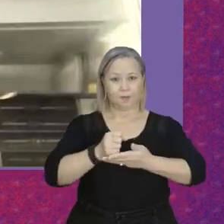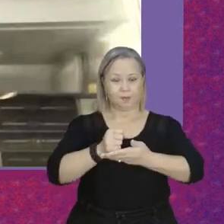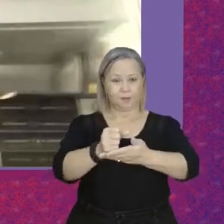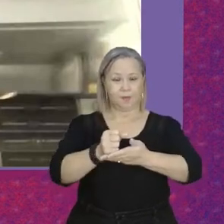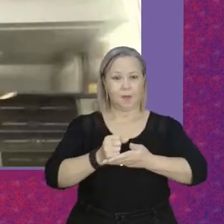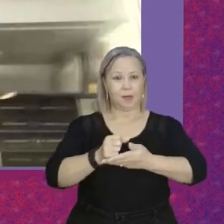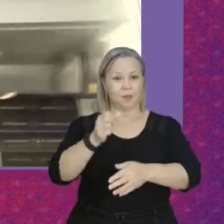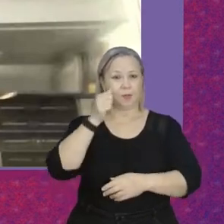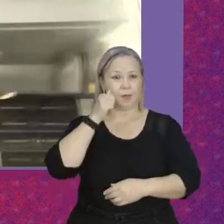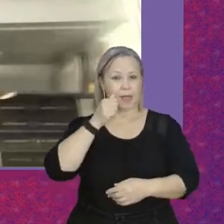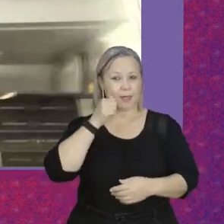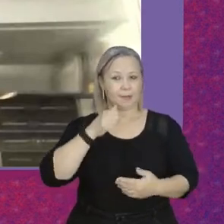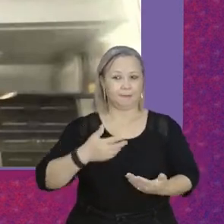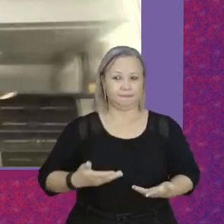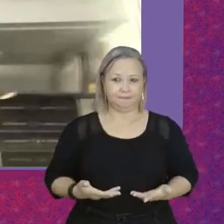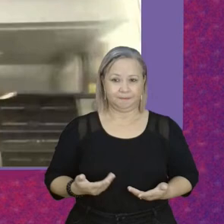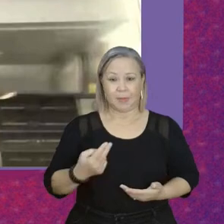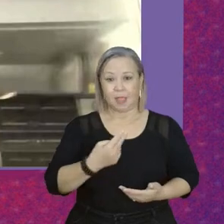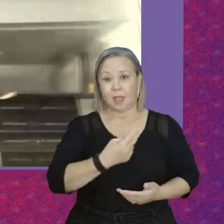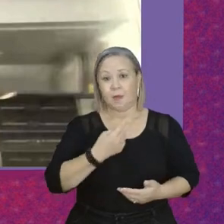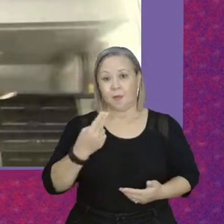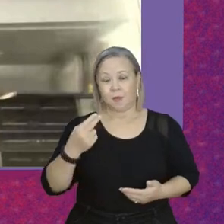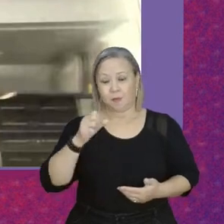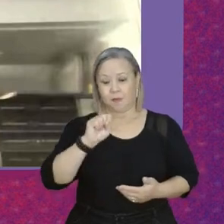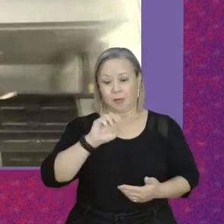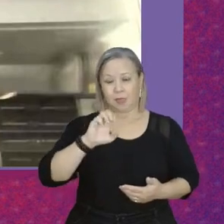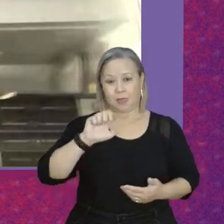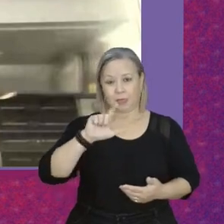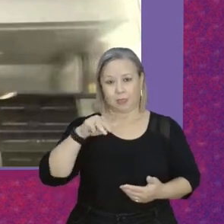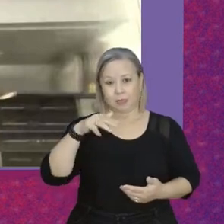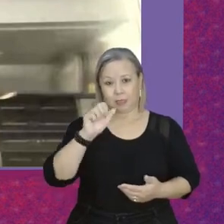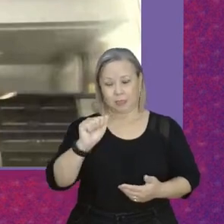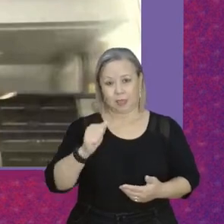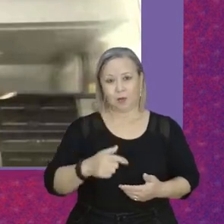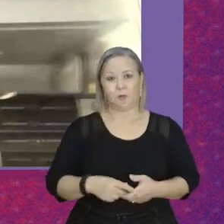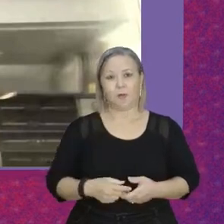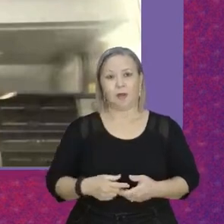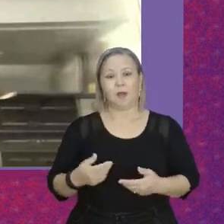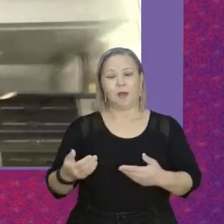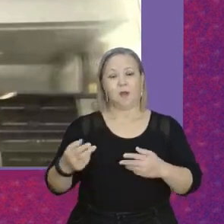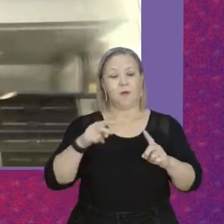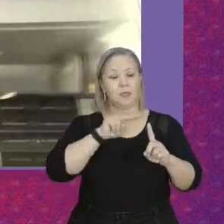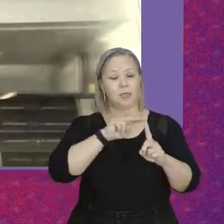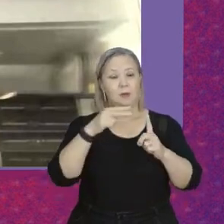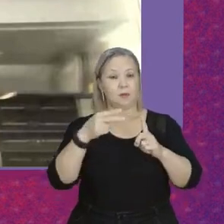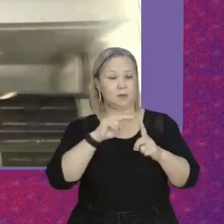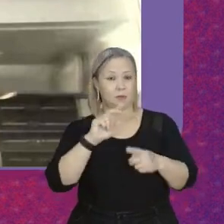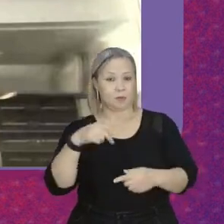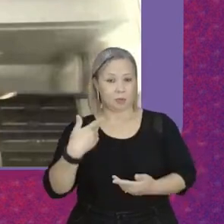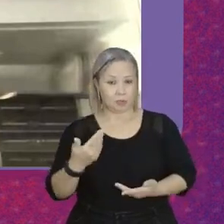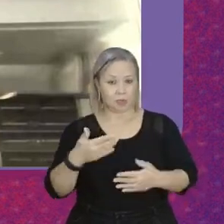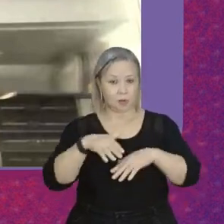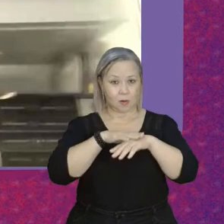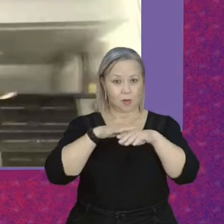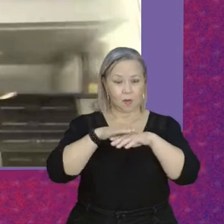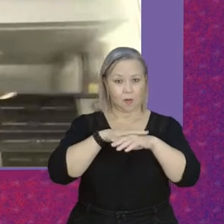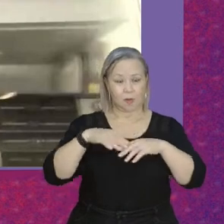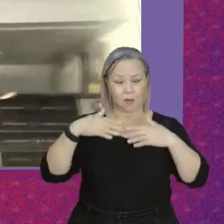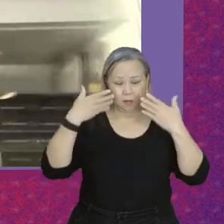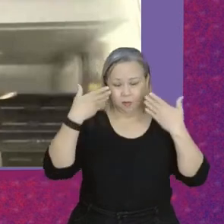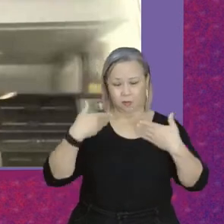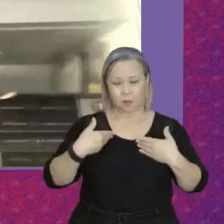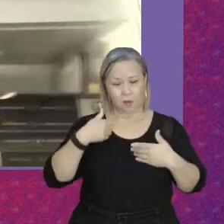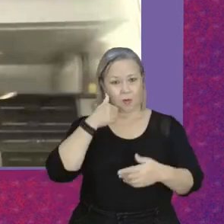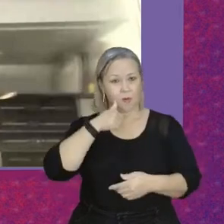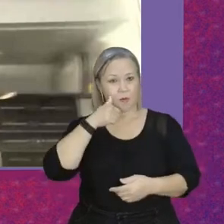Elas. Meu nome é Selma Rocha, eu farei a mediação da nossa conversa. Eu sou uma mulher